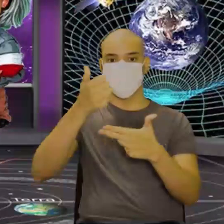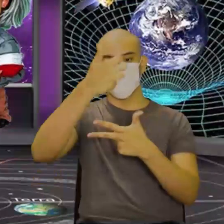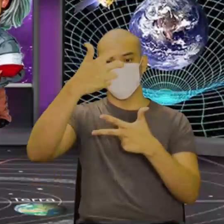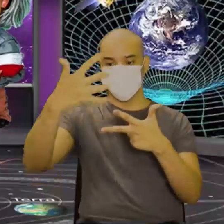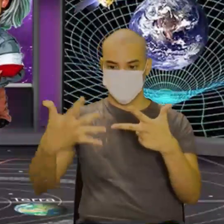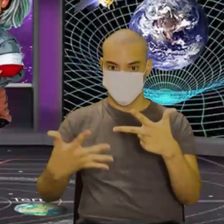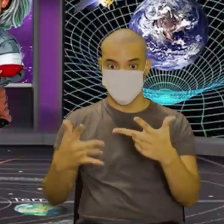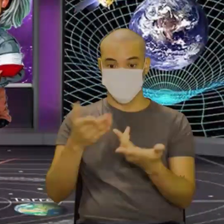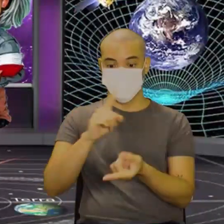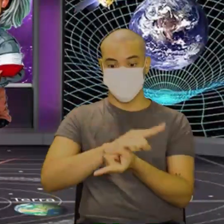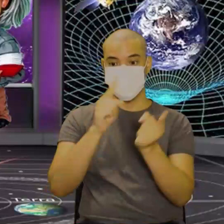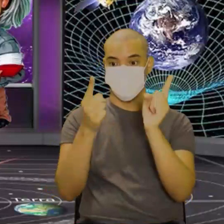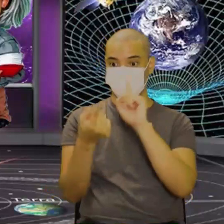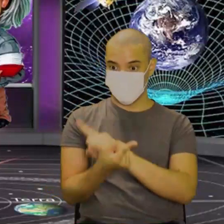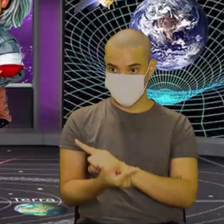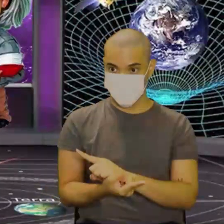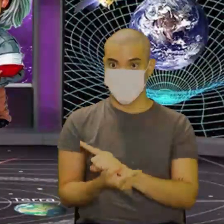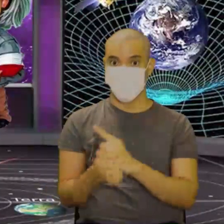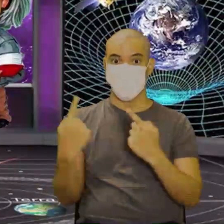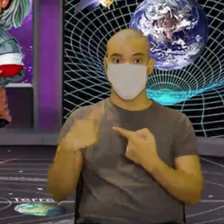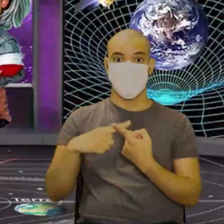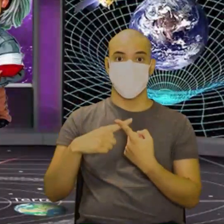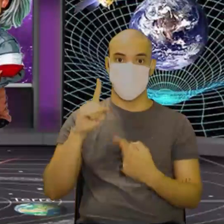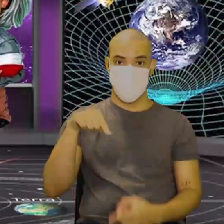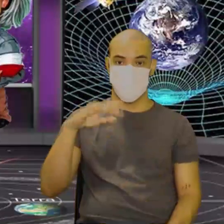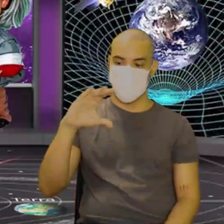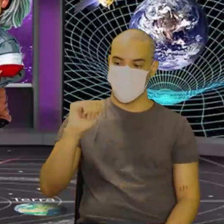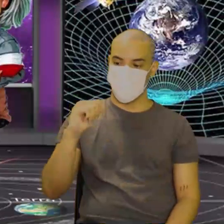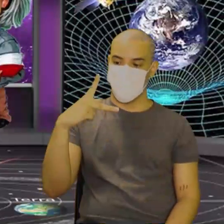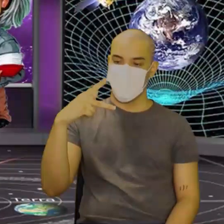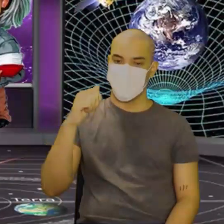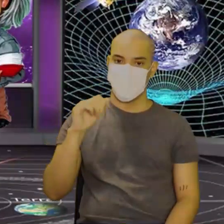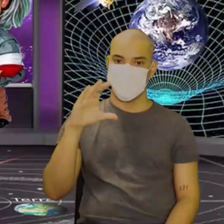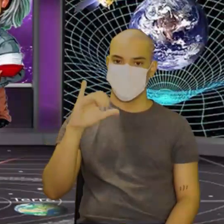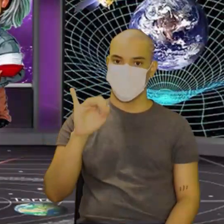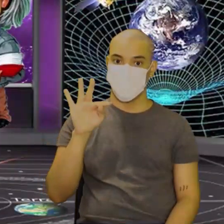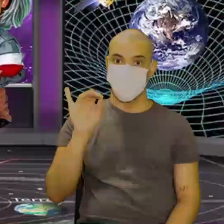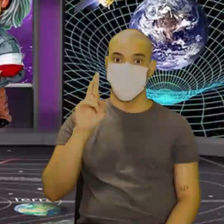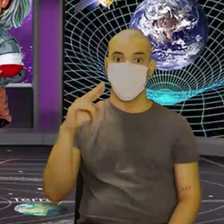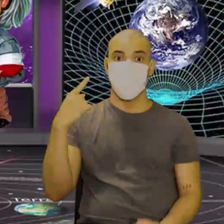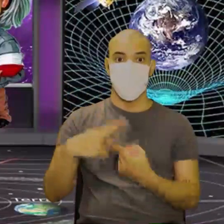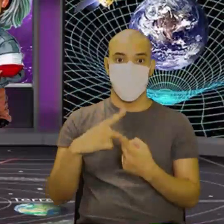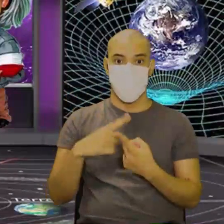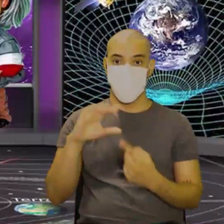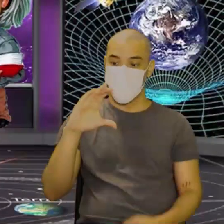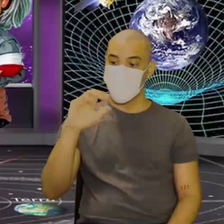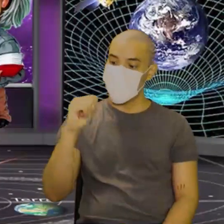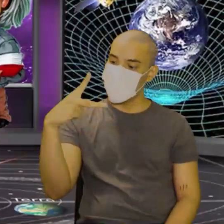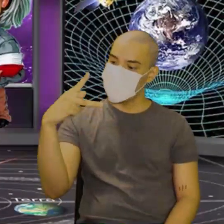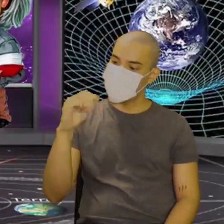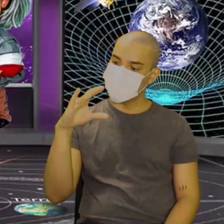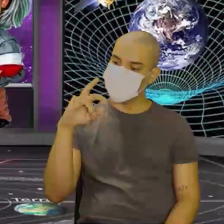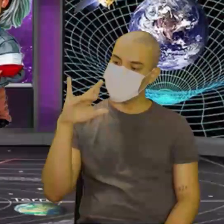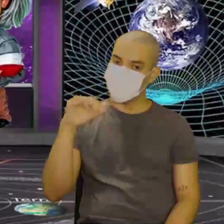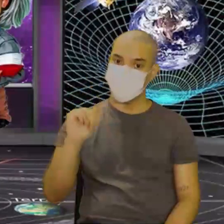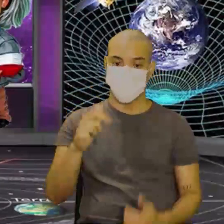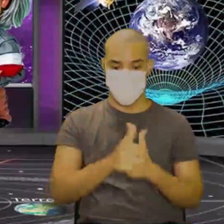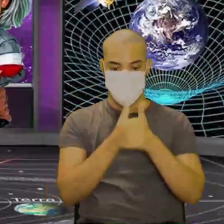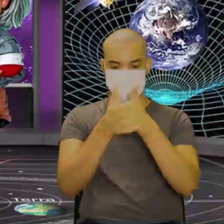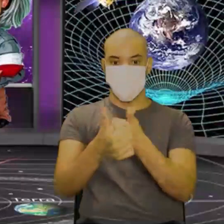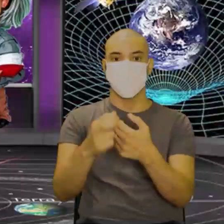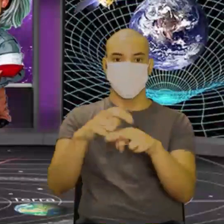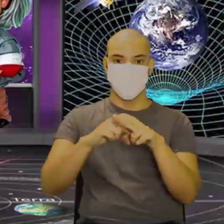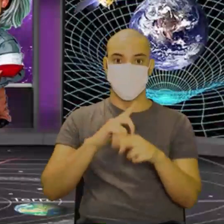em série paralelo. Aqui para capacitor é o inverso quando eu trato da capacitância equivalente. Então ali eu só